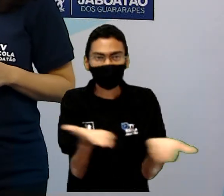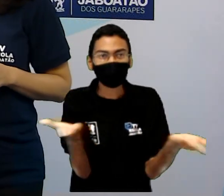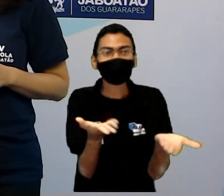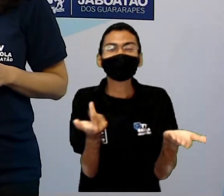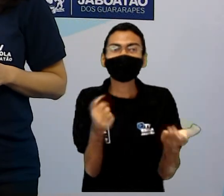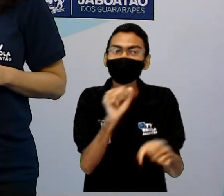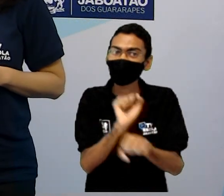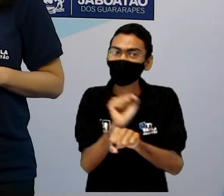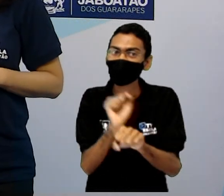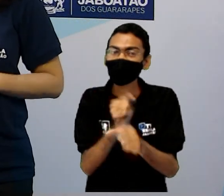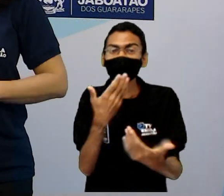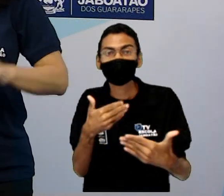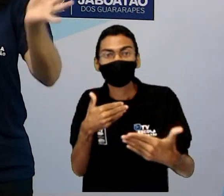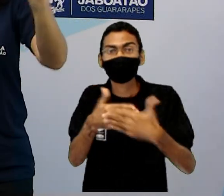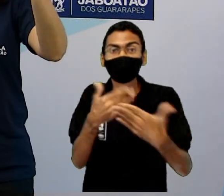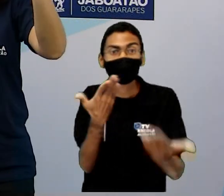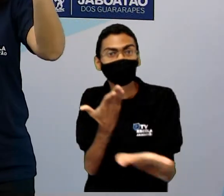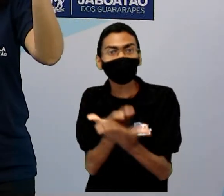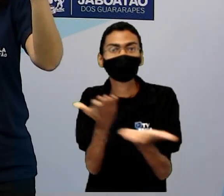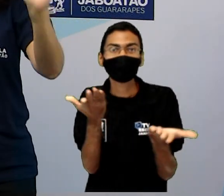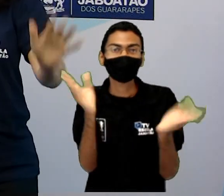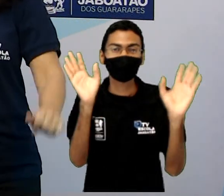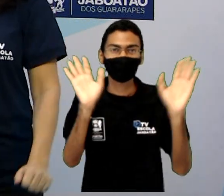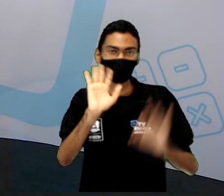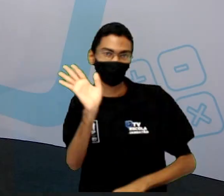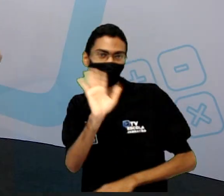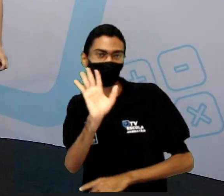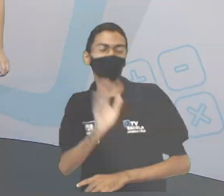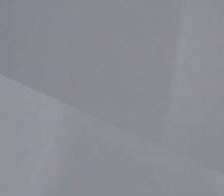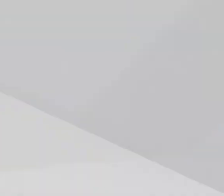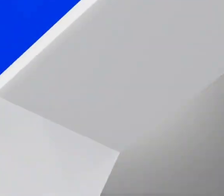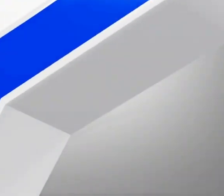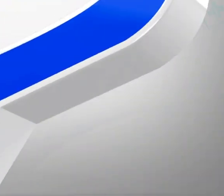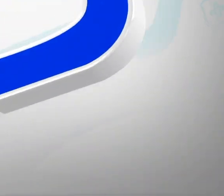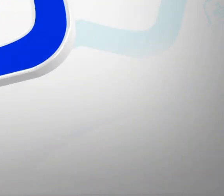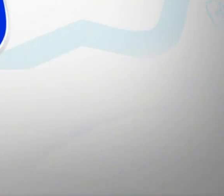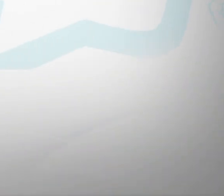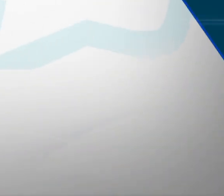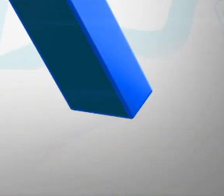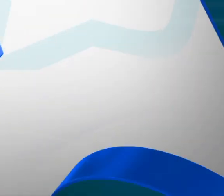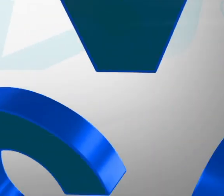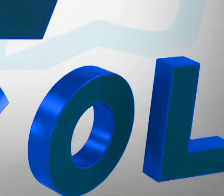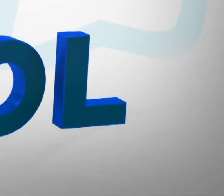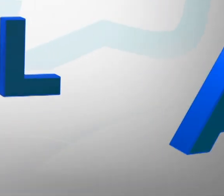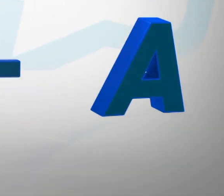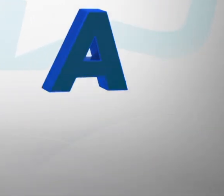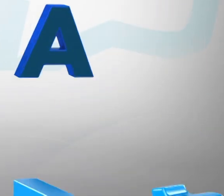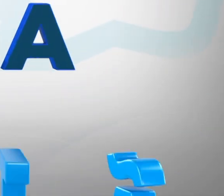espero vocês no próximo encontro. Bye!